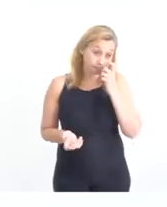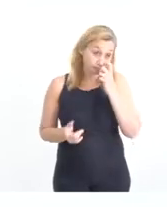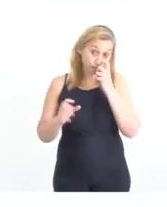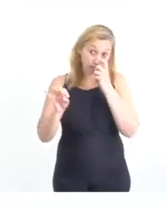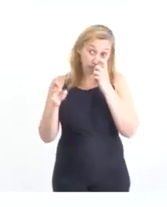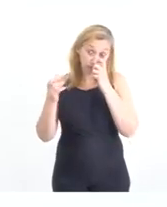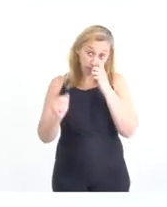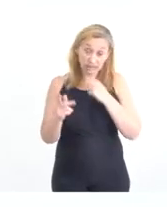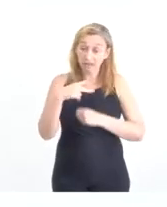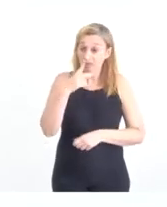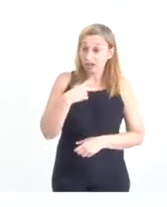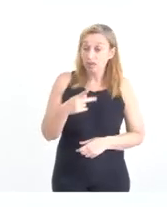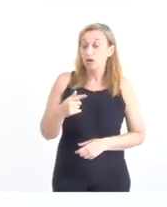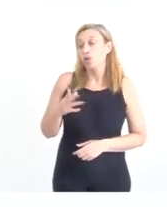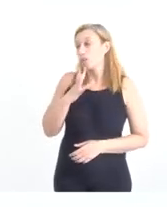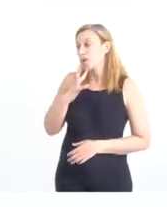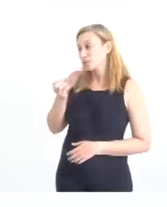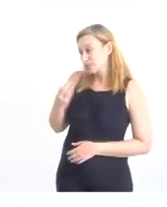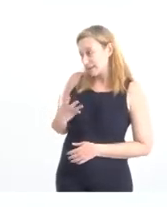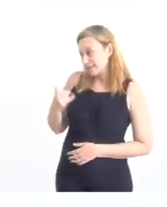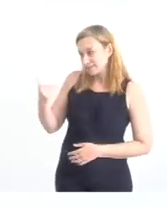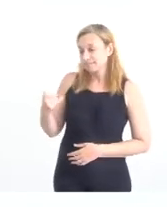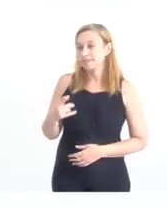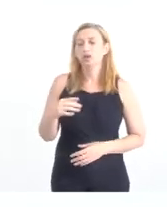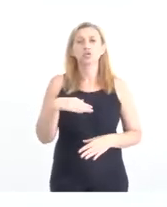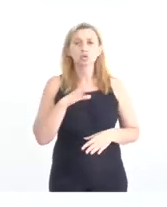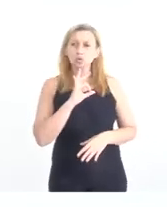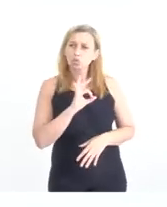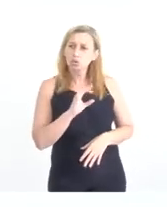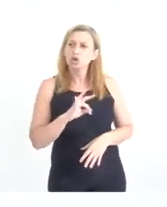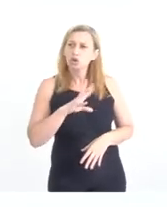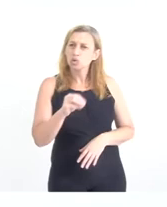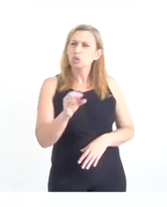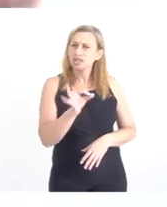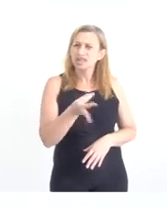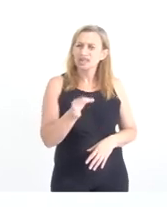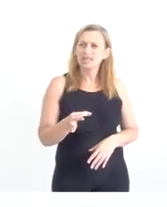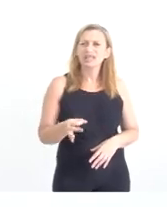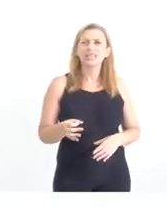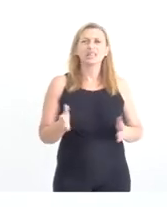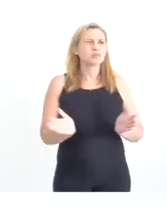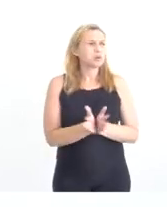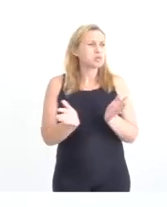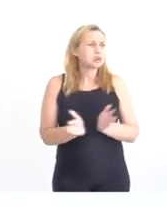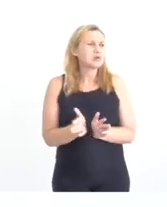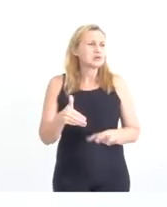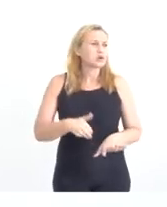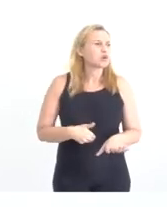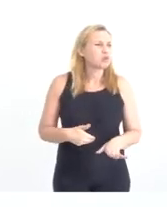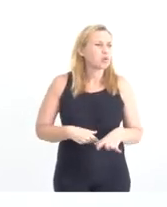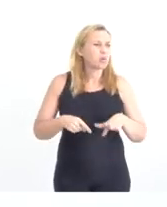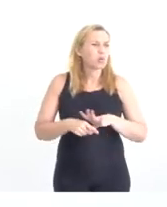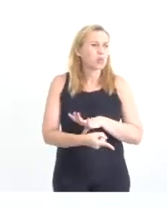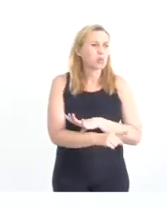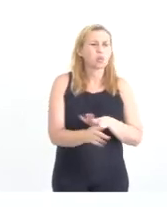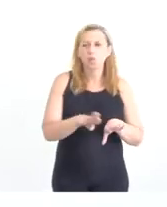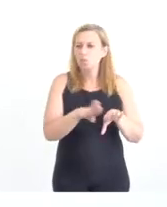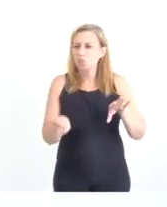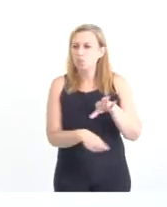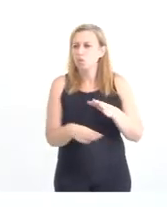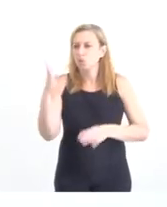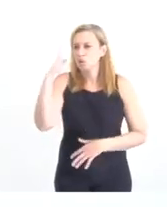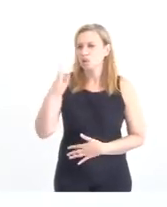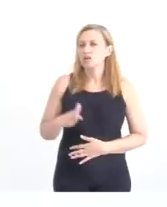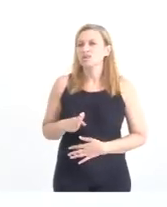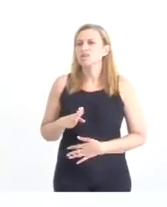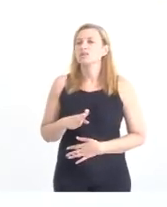Sandra falou agora pouco que eu conheço bem a Sandra Quintela tem toda razão nesse cenário de pobreza e de miséria e de aprofundamento da desigualdade no Brasil